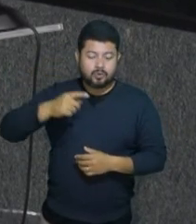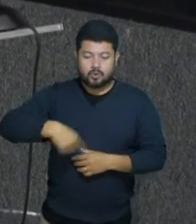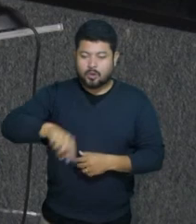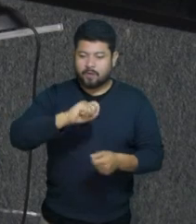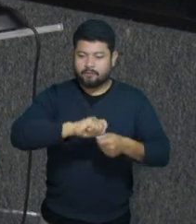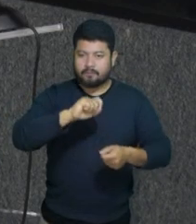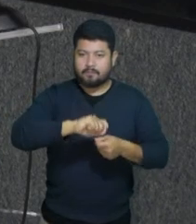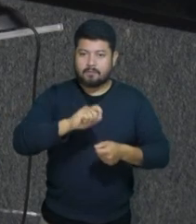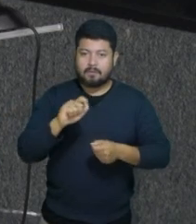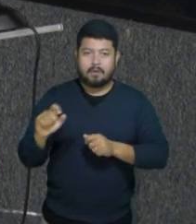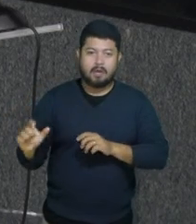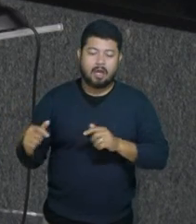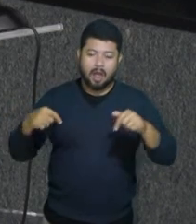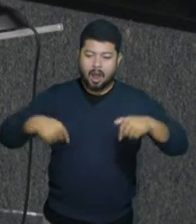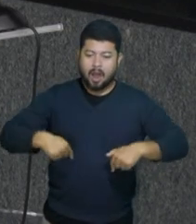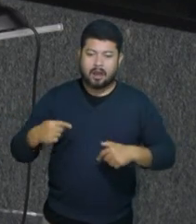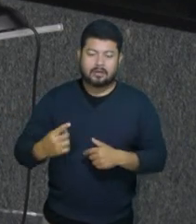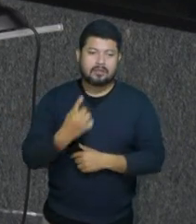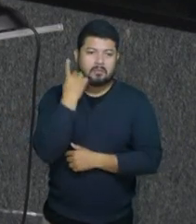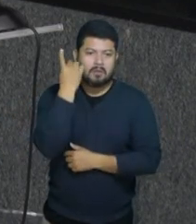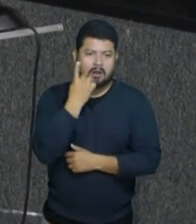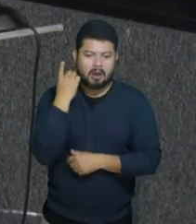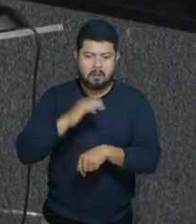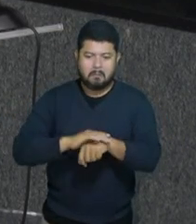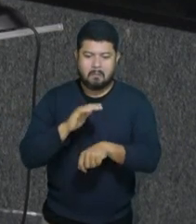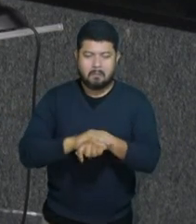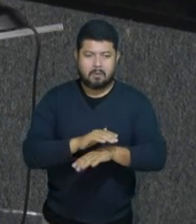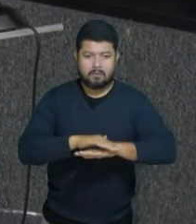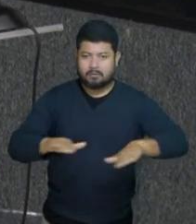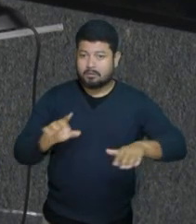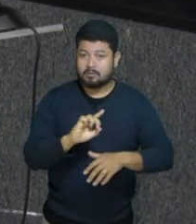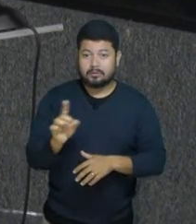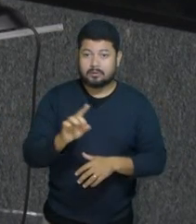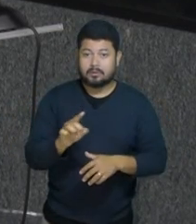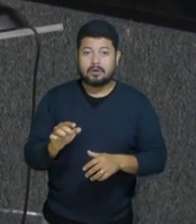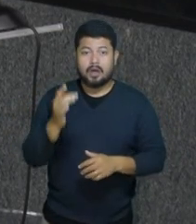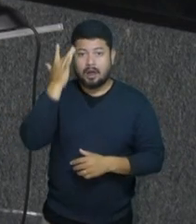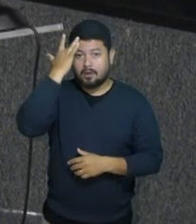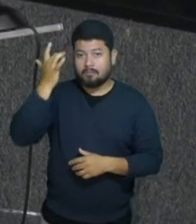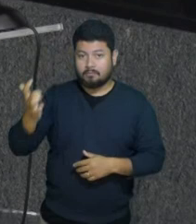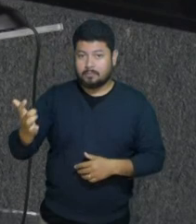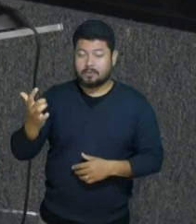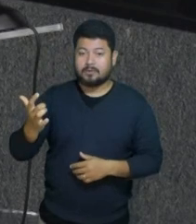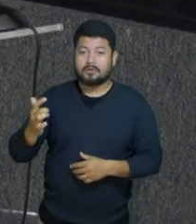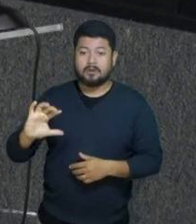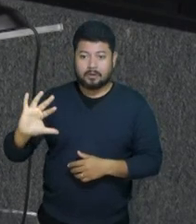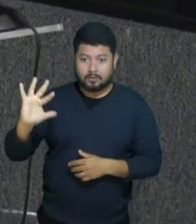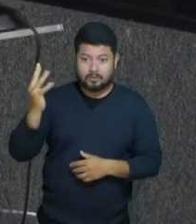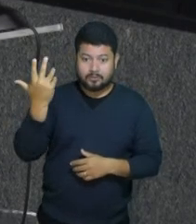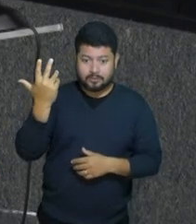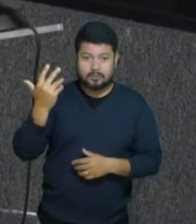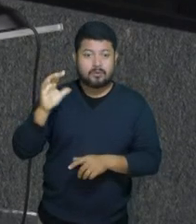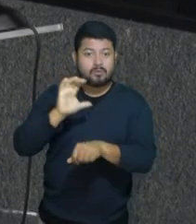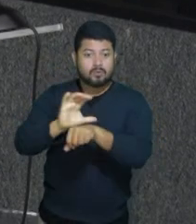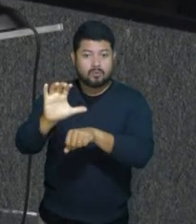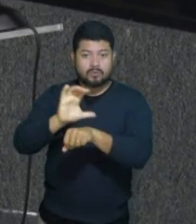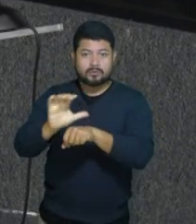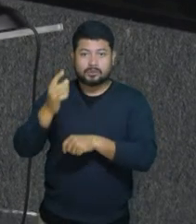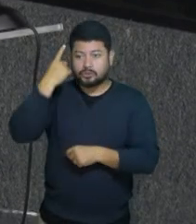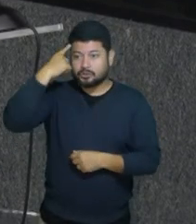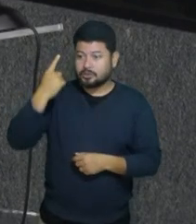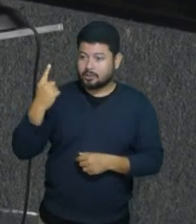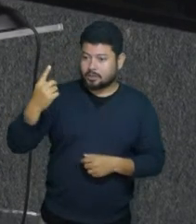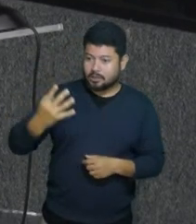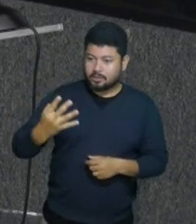legisladores vão fazer, mas também dentro da casa. Então, amanhã vai ocorrer esse curso. No dia 14 de junho vai haver